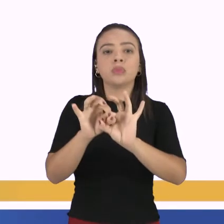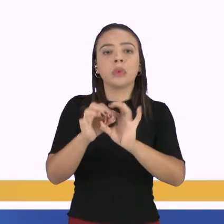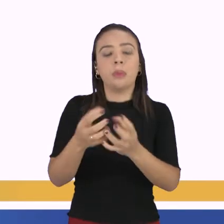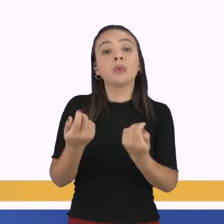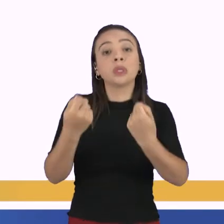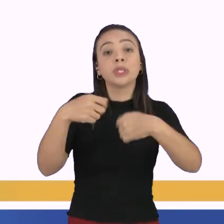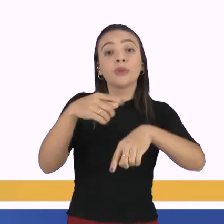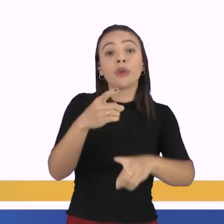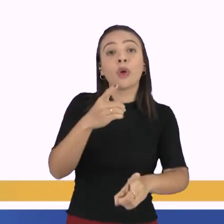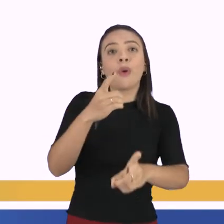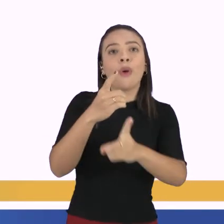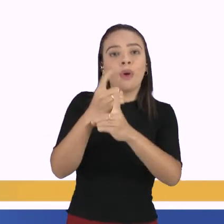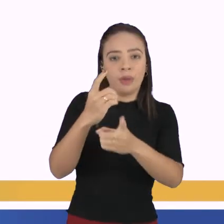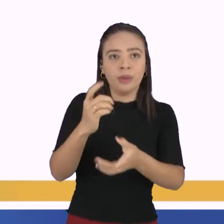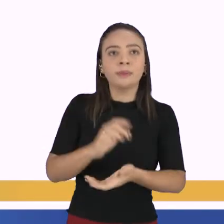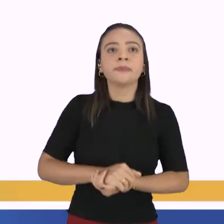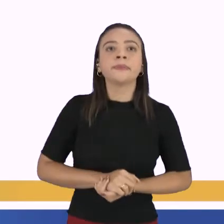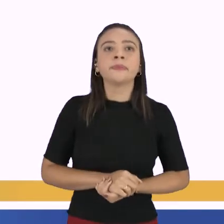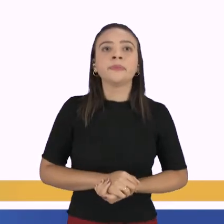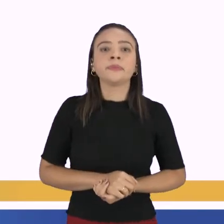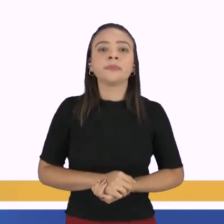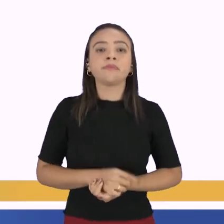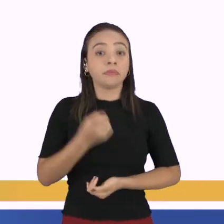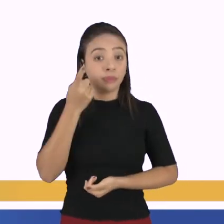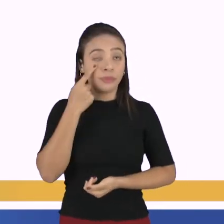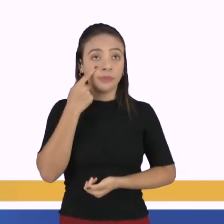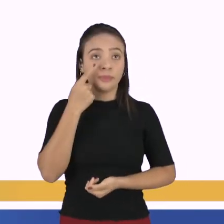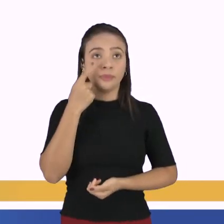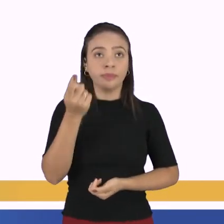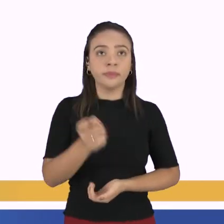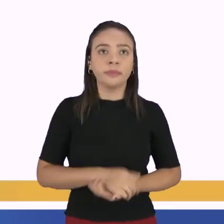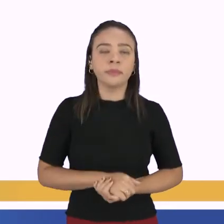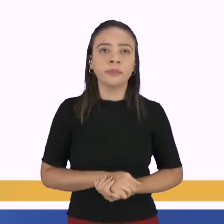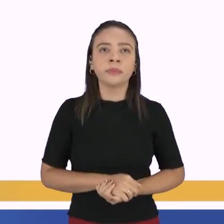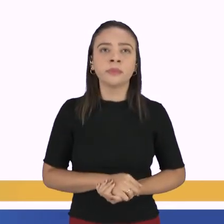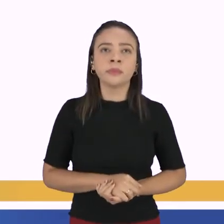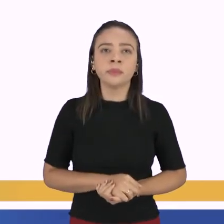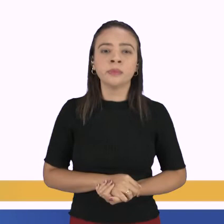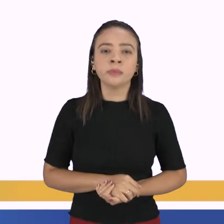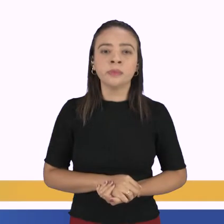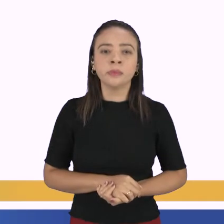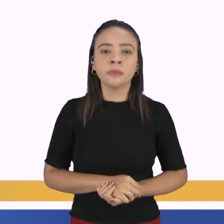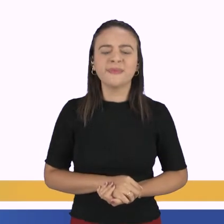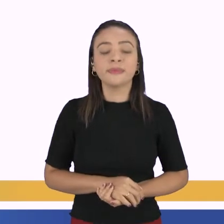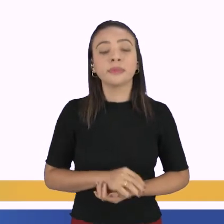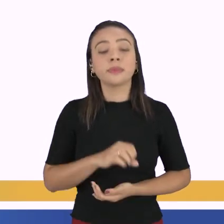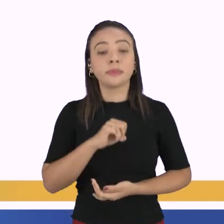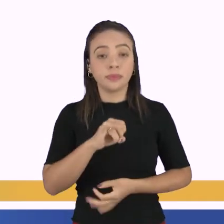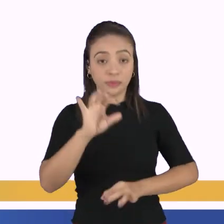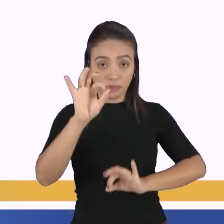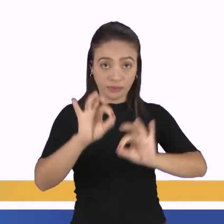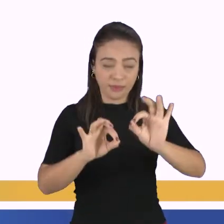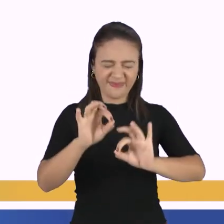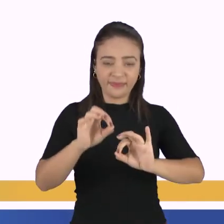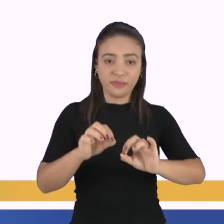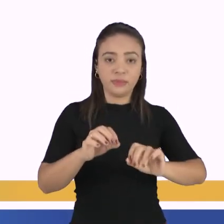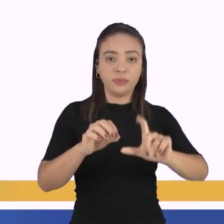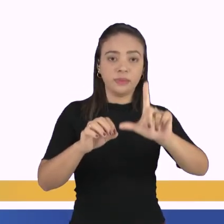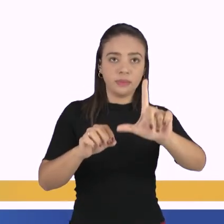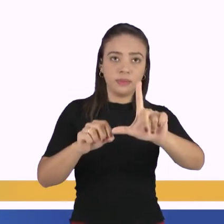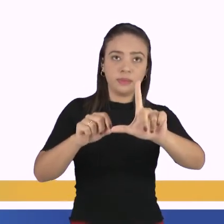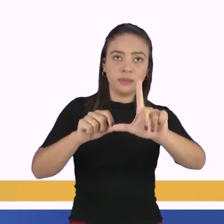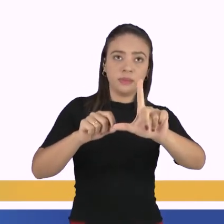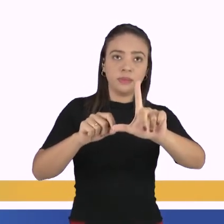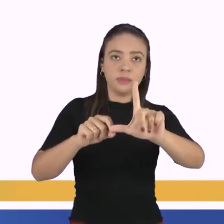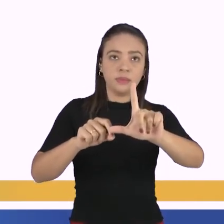bom esboço, né, do gráfico dessa função. Então, veja. Na hora que eu marco esses pontos no plano cartesiano, ó,